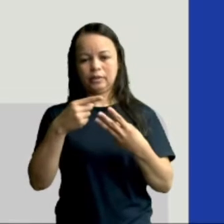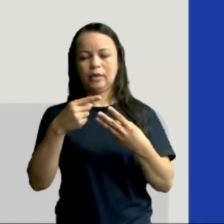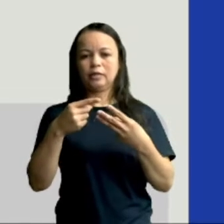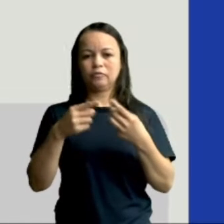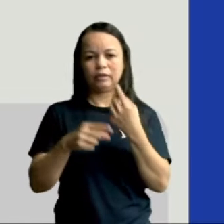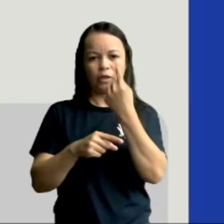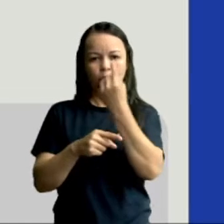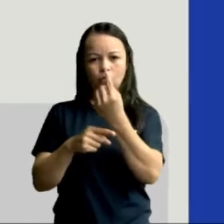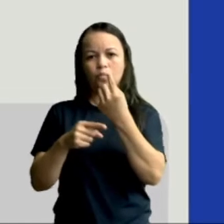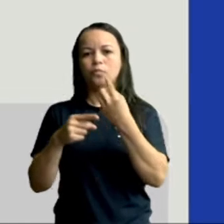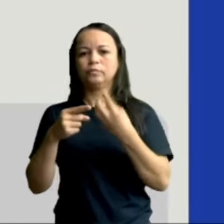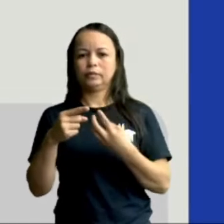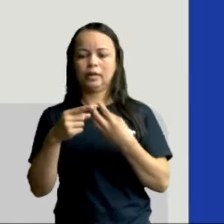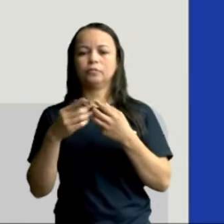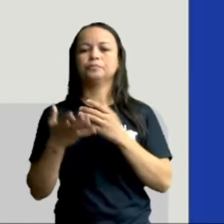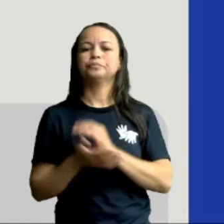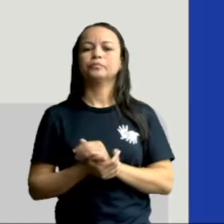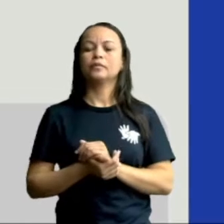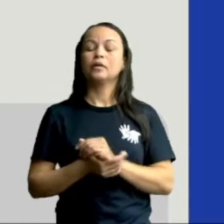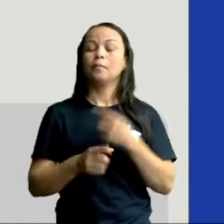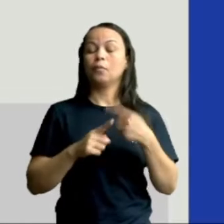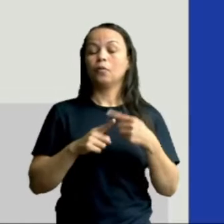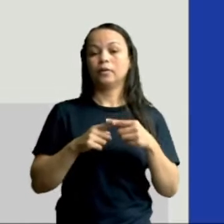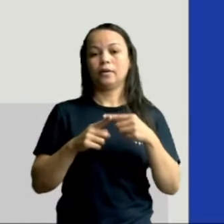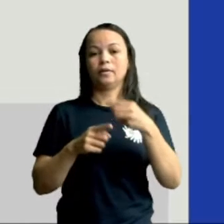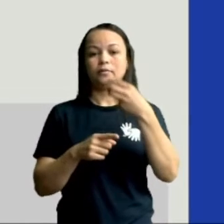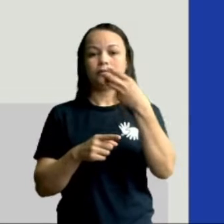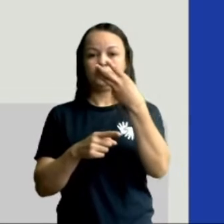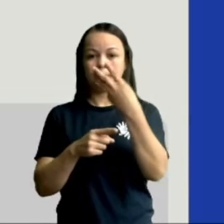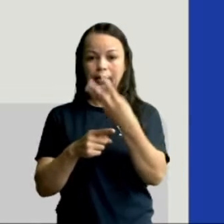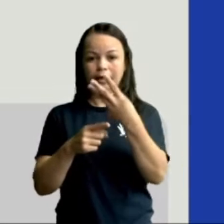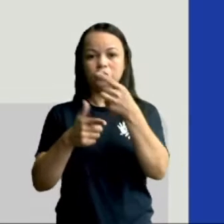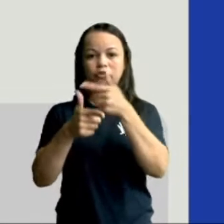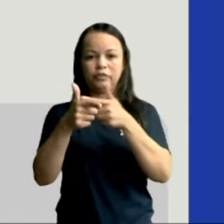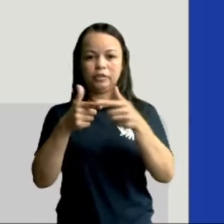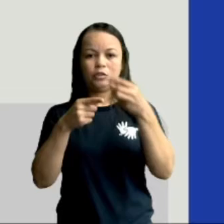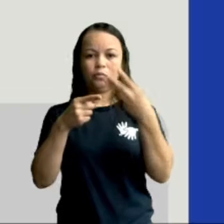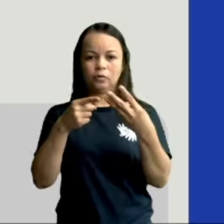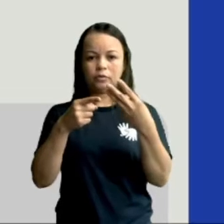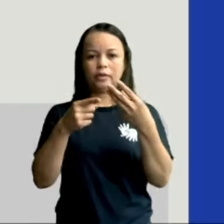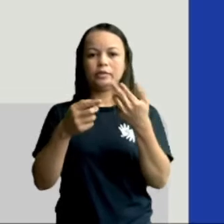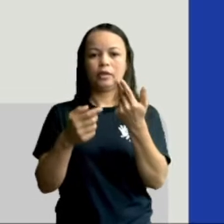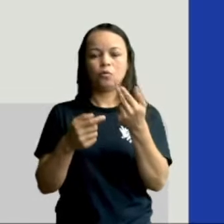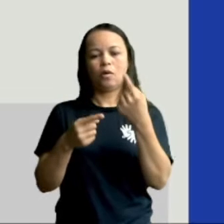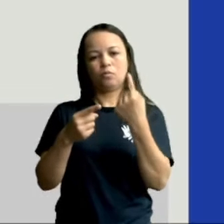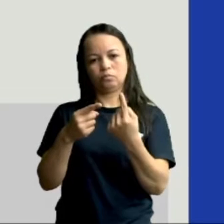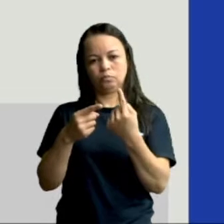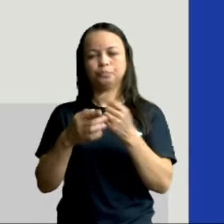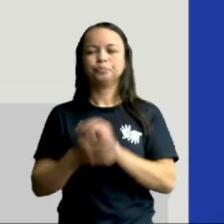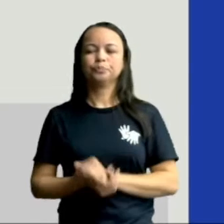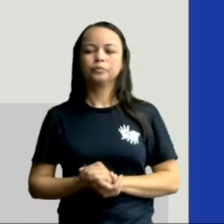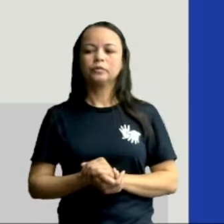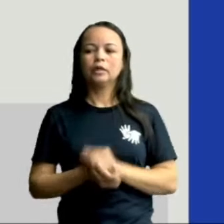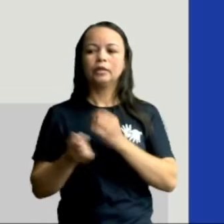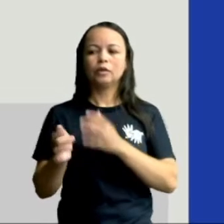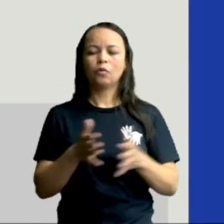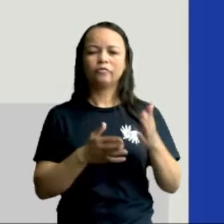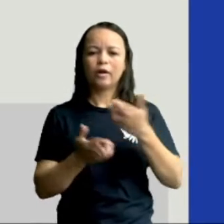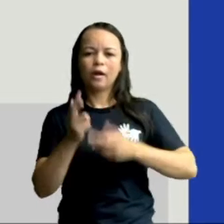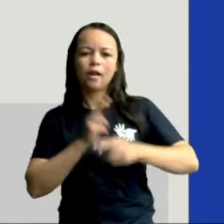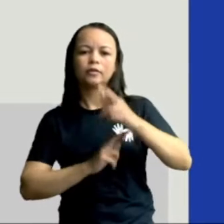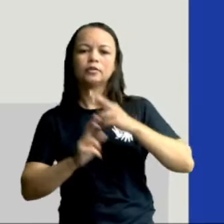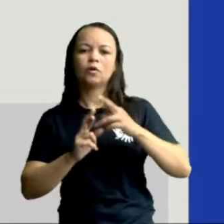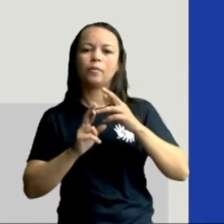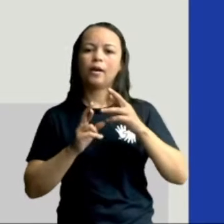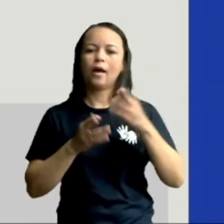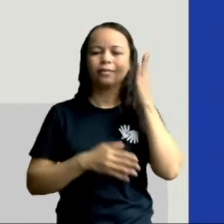inteiro. Por quê, professora? Porque 3 dividido por 3, 1. Tá? A gente faz essa relação para poder compreender essa parte do